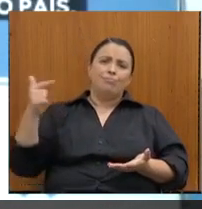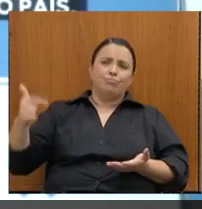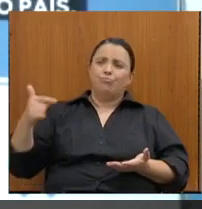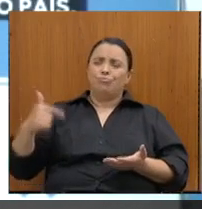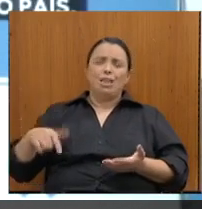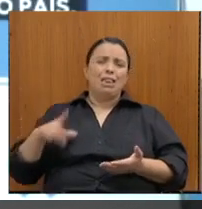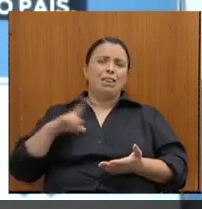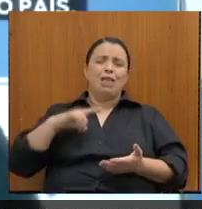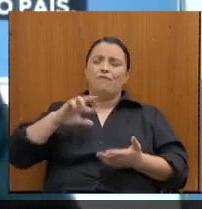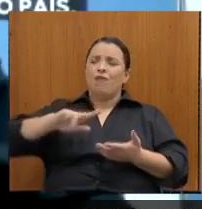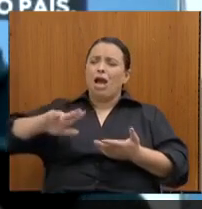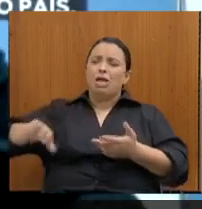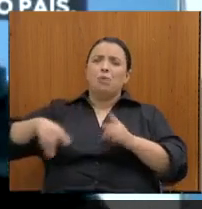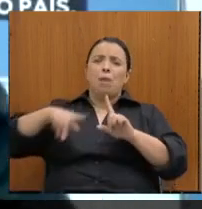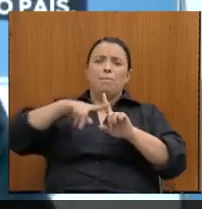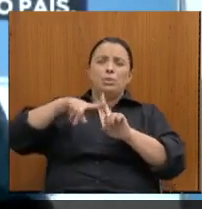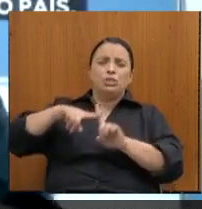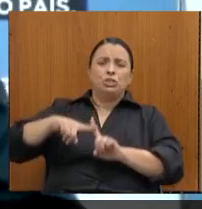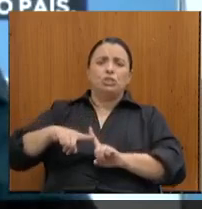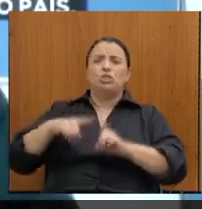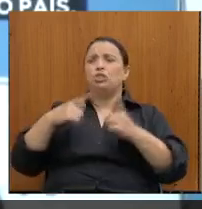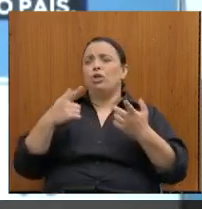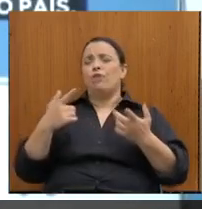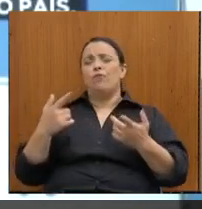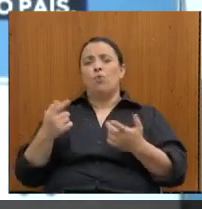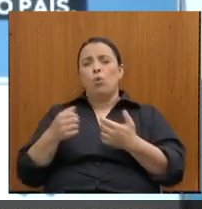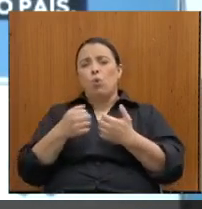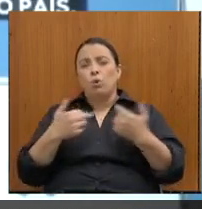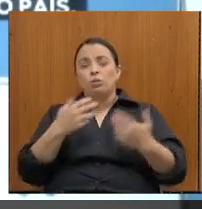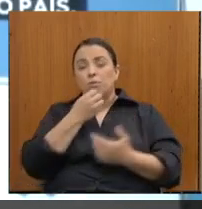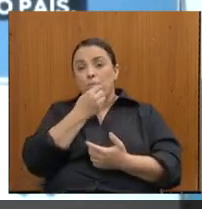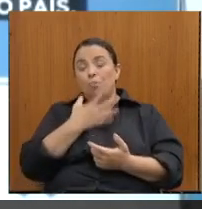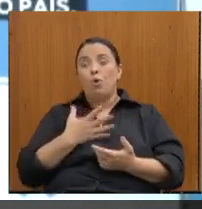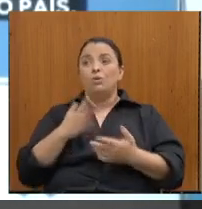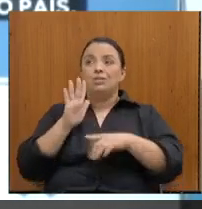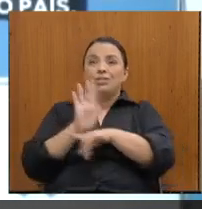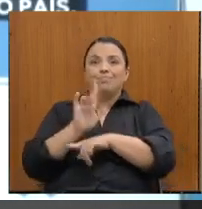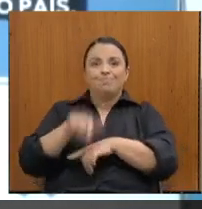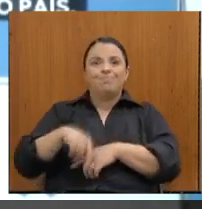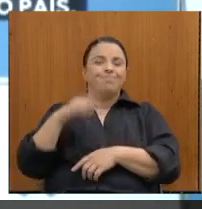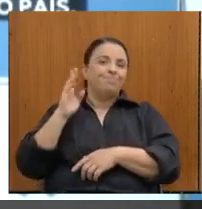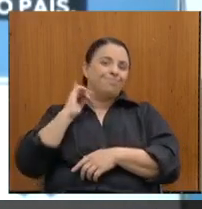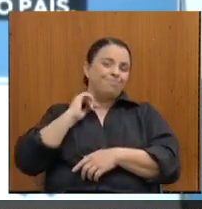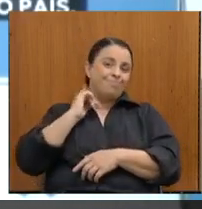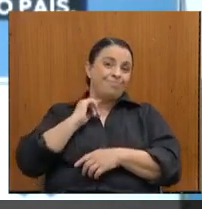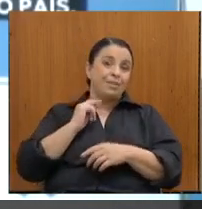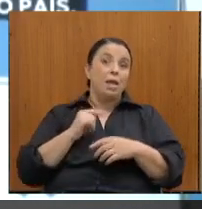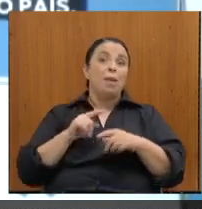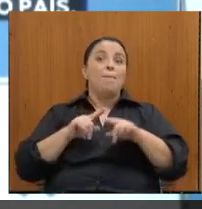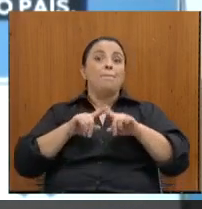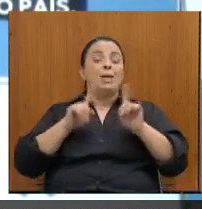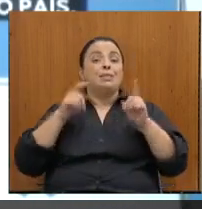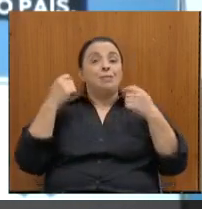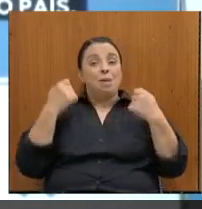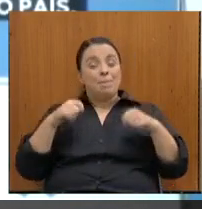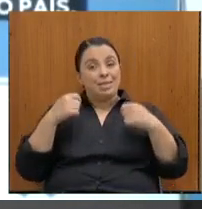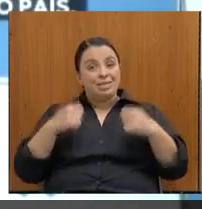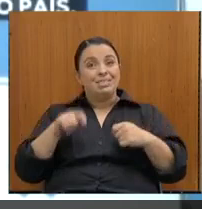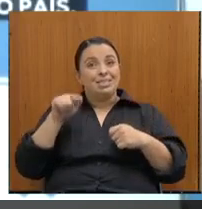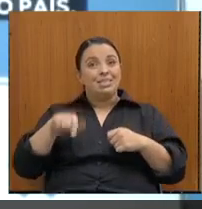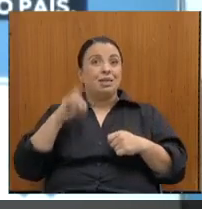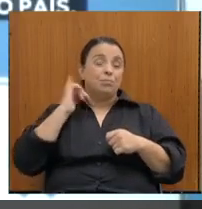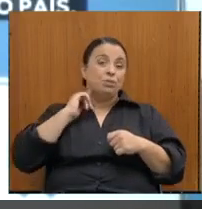que se descortinam E para isso a gente precisa de tornar o estado muito amigável